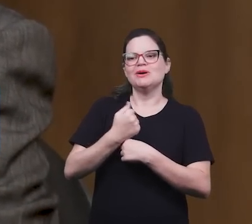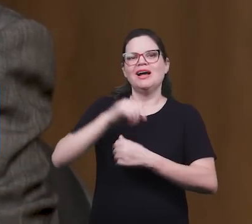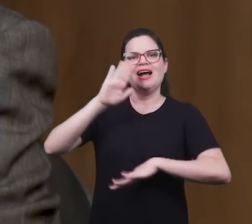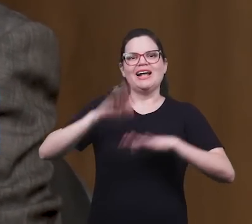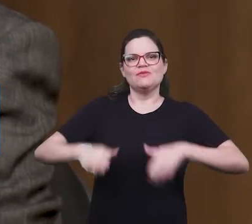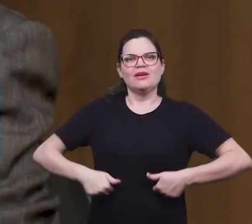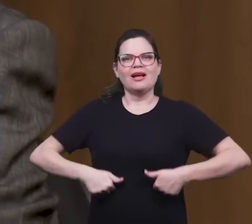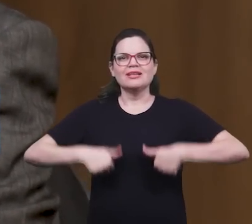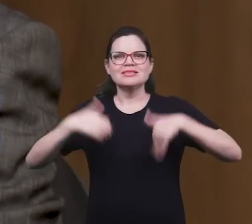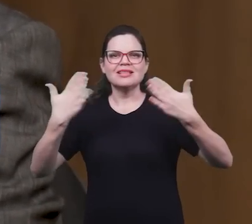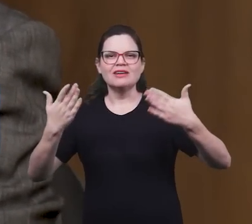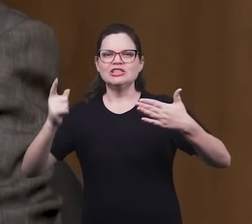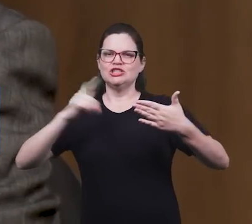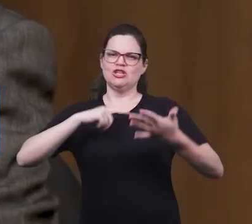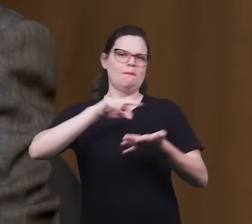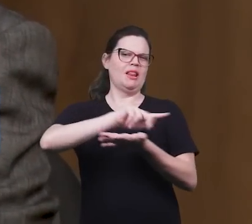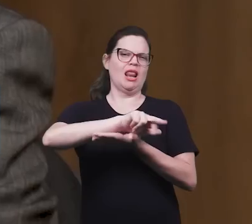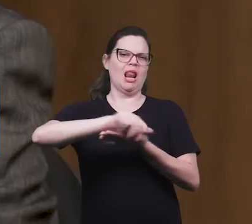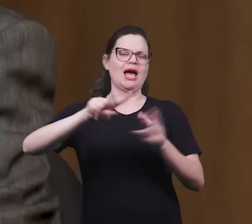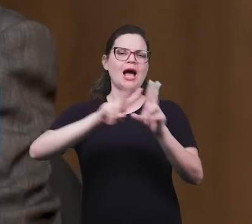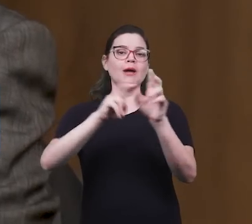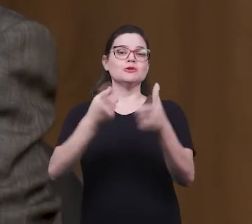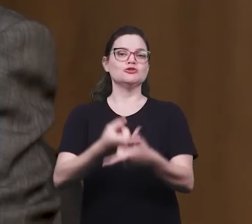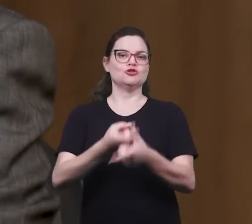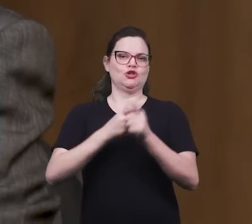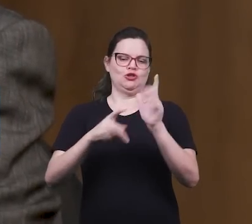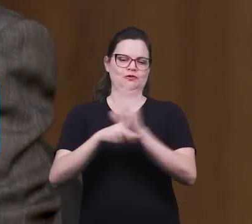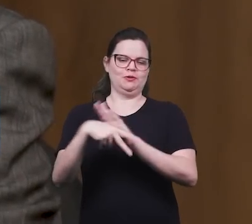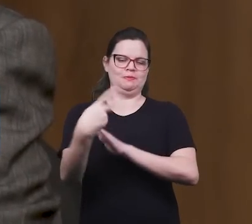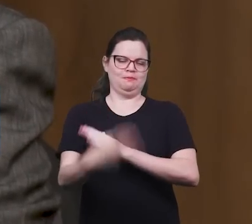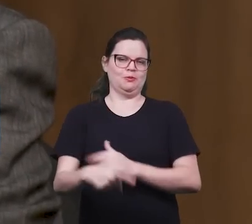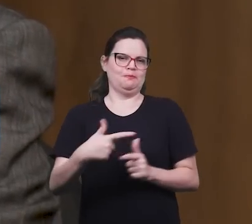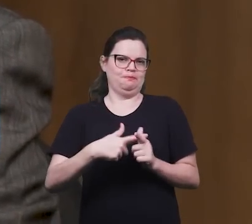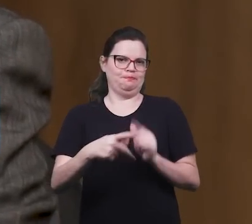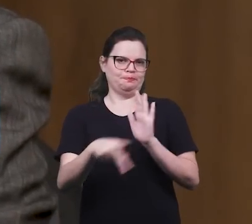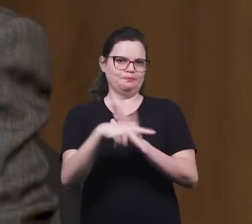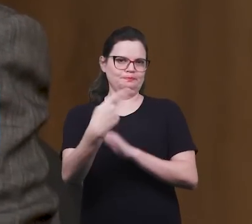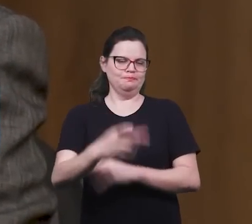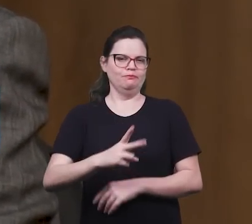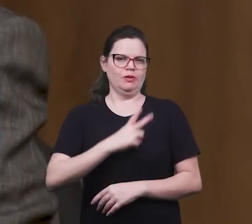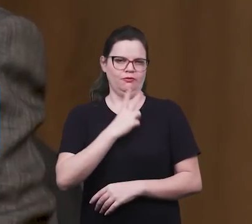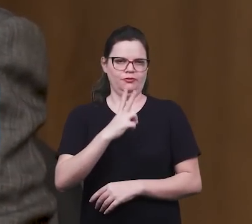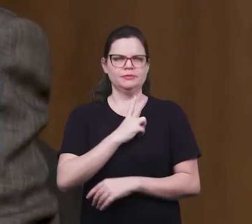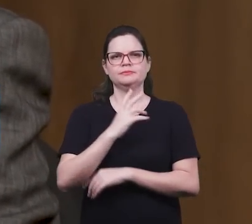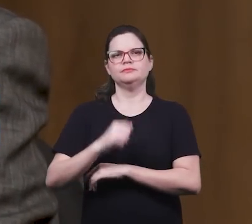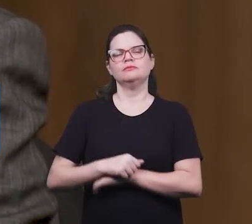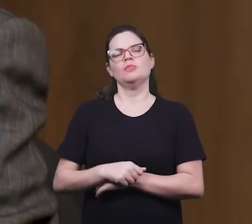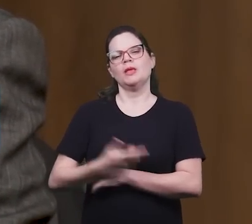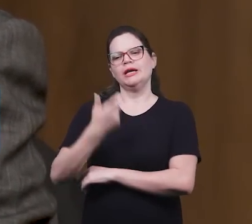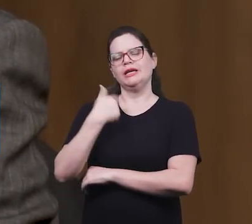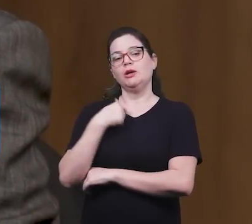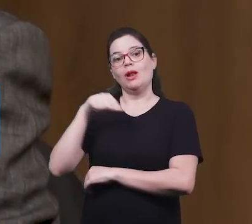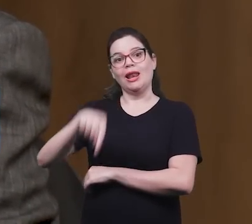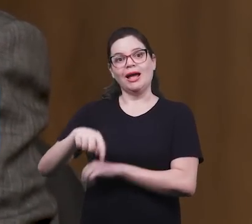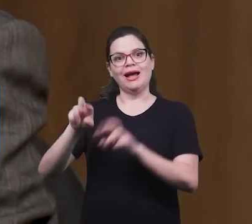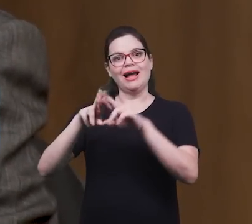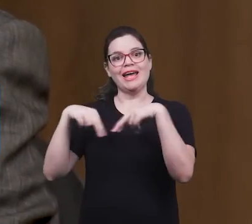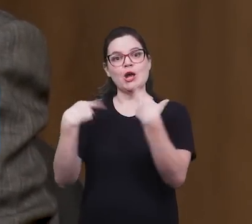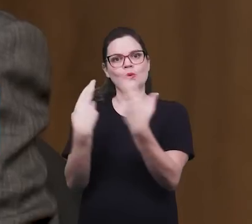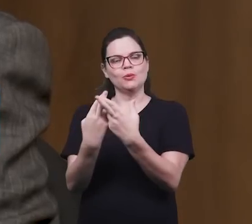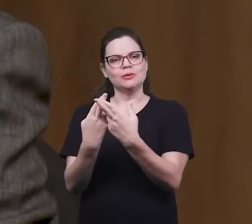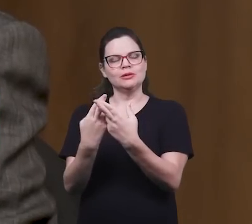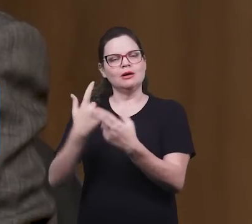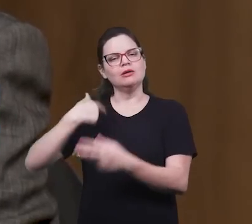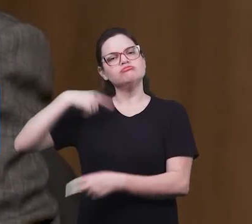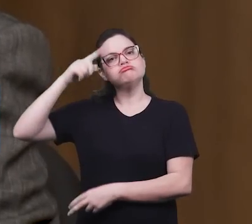de exportação e outros problemas, né? E eu lá na reunião tive uma ideia que veio assim do